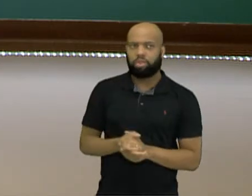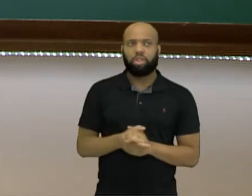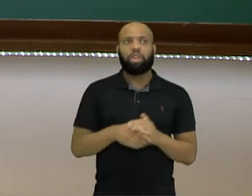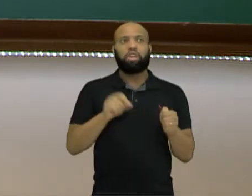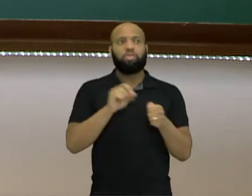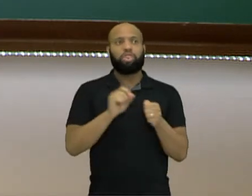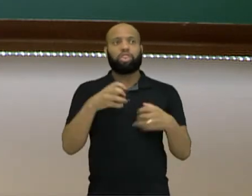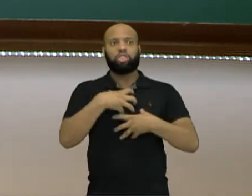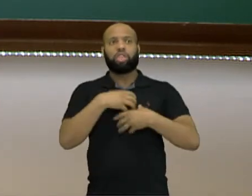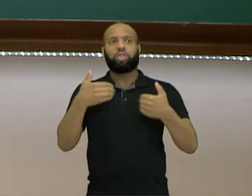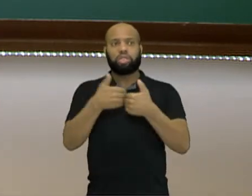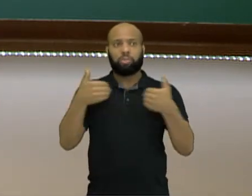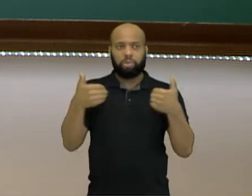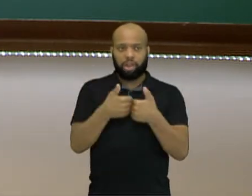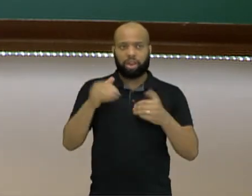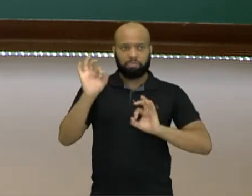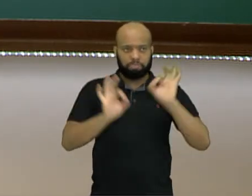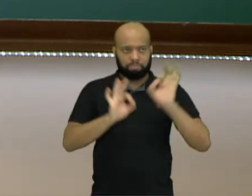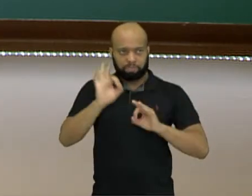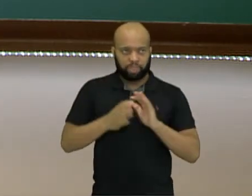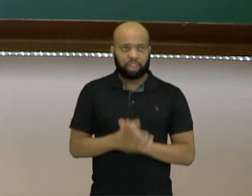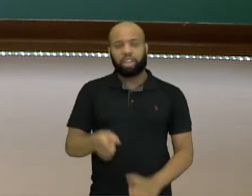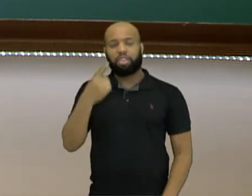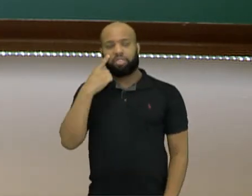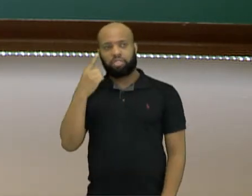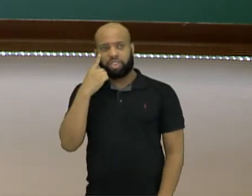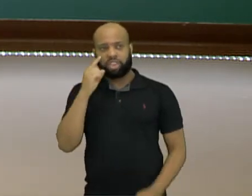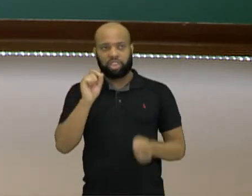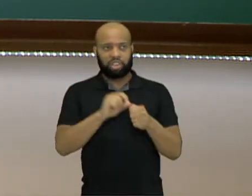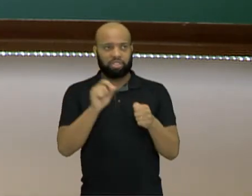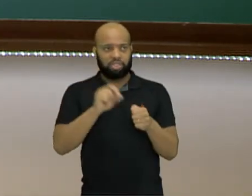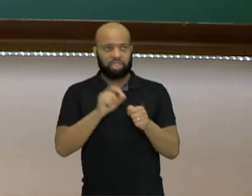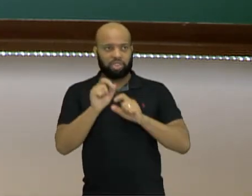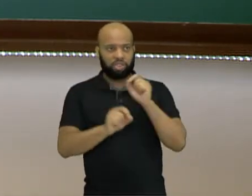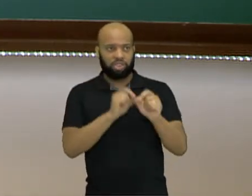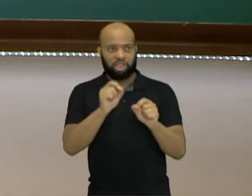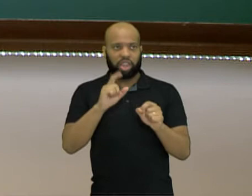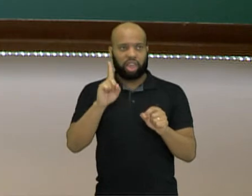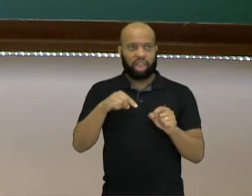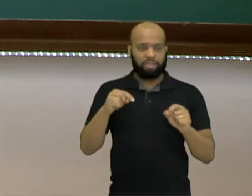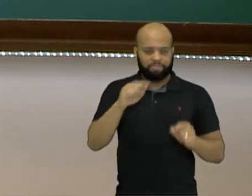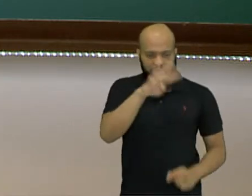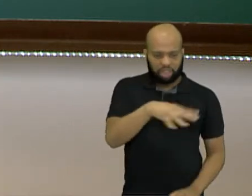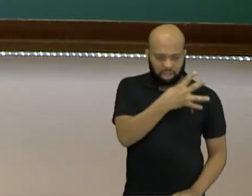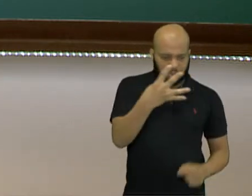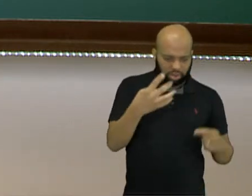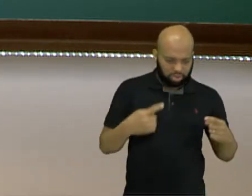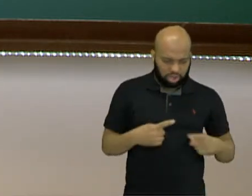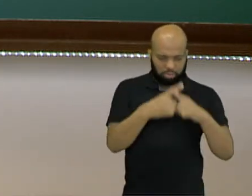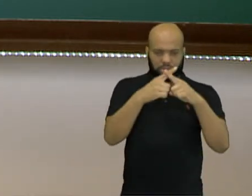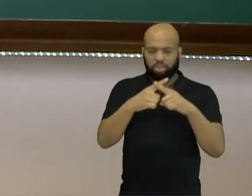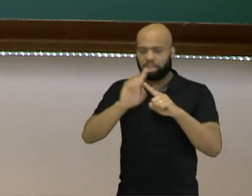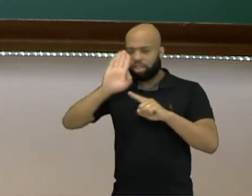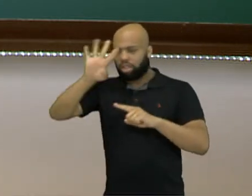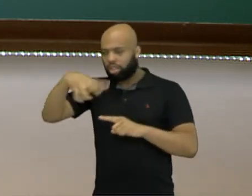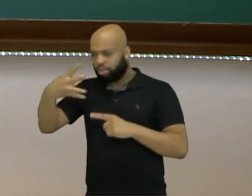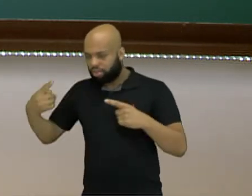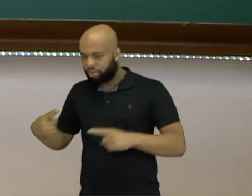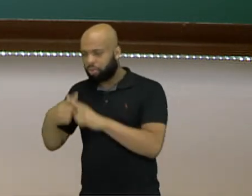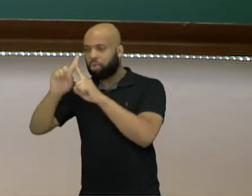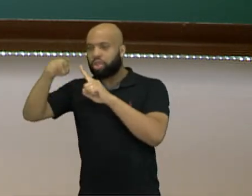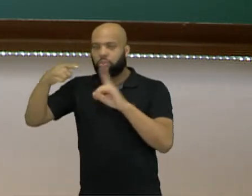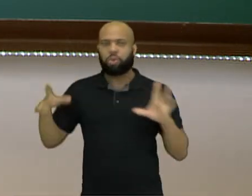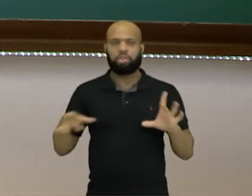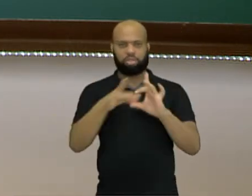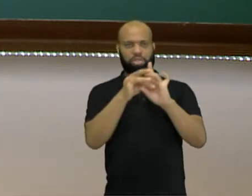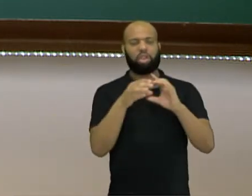isso de forma separada. Tá aqui, ó. Eu faço os cruzamentos separados e depois eu vou unir os resultados. Como é que eu